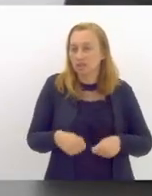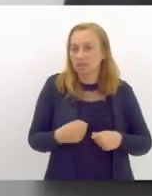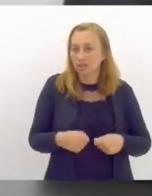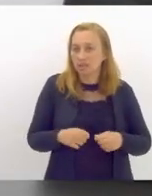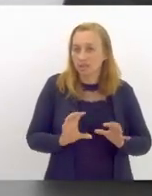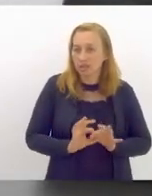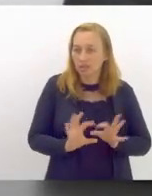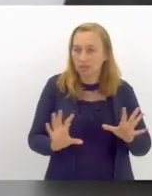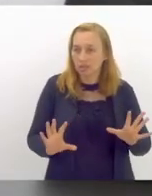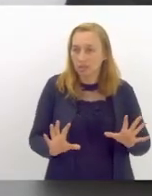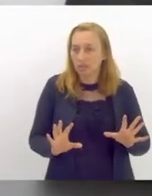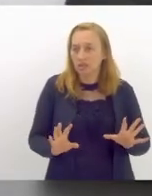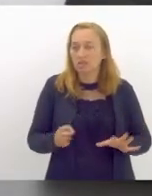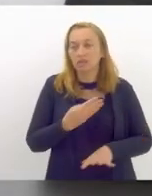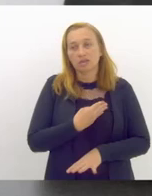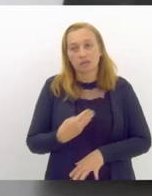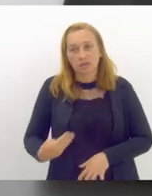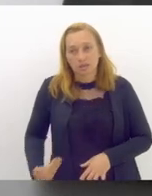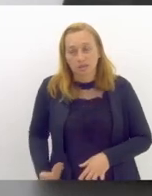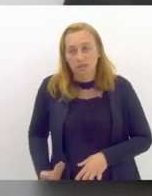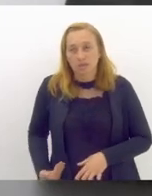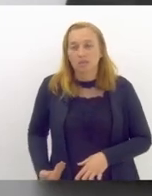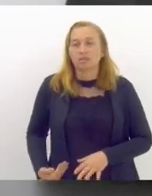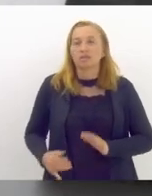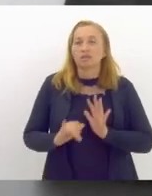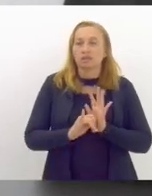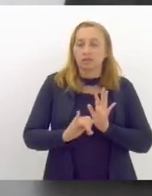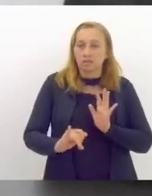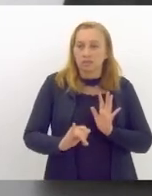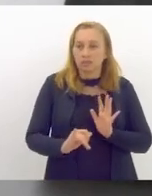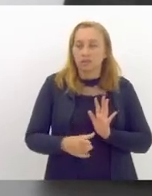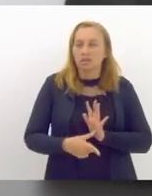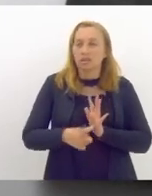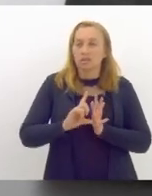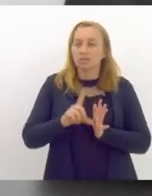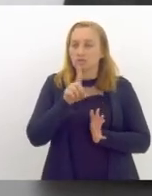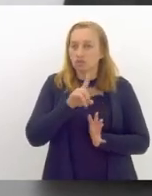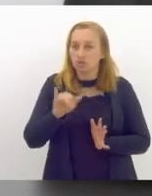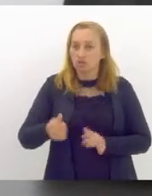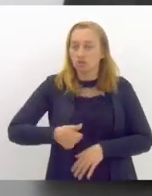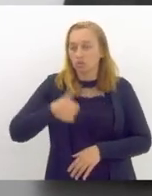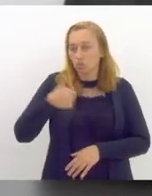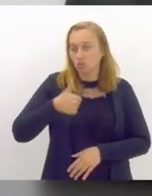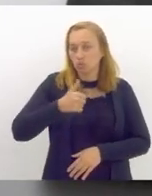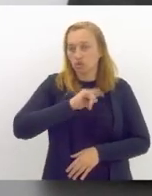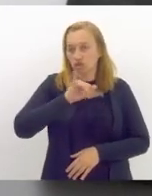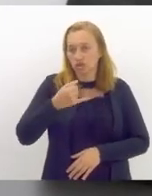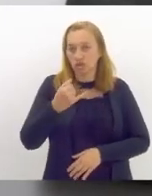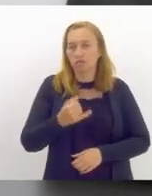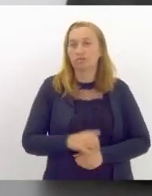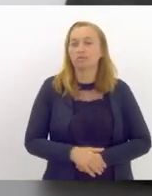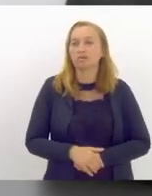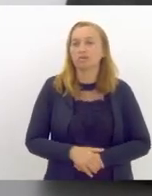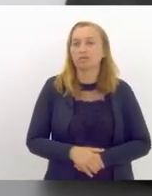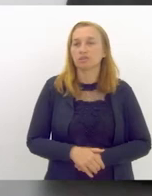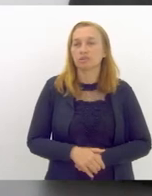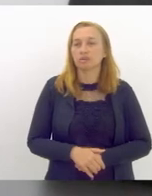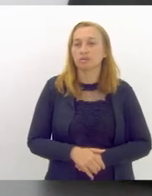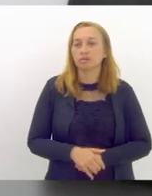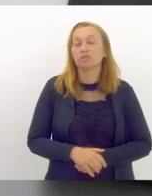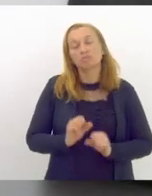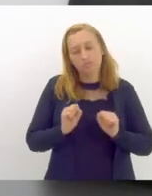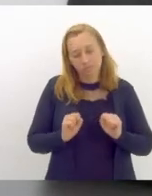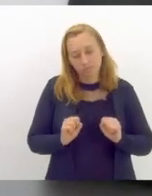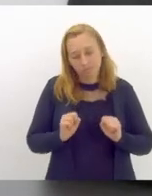sanção do governador e publicação no diário oficial antes do dia 1 de janeiro que a gente